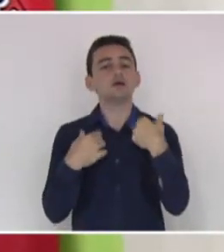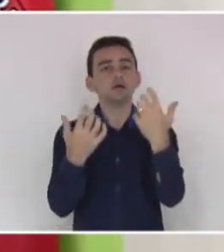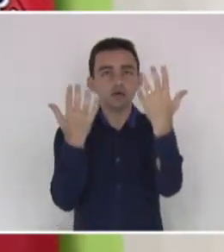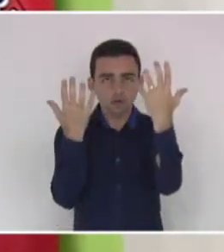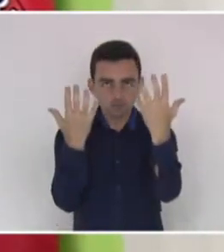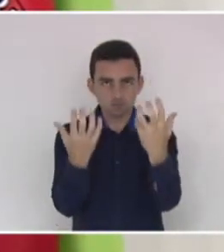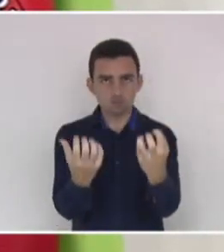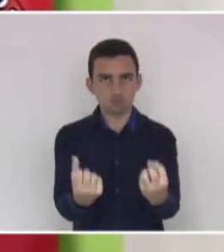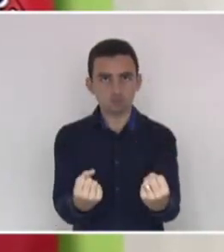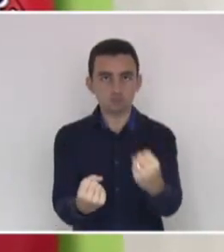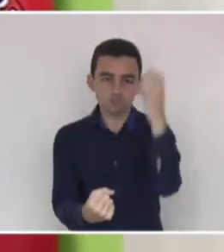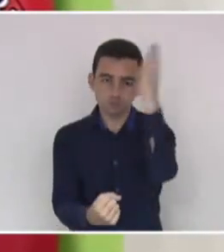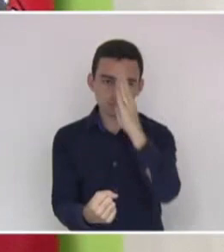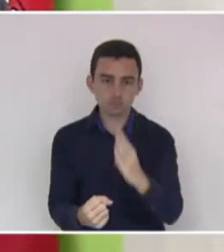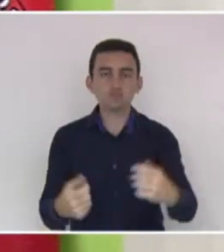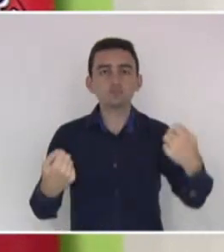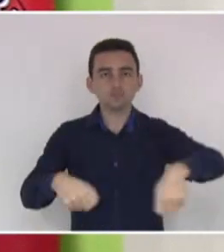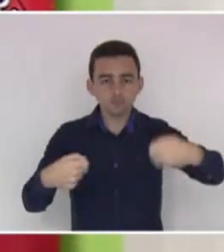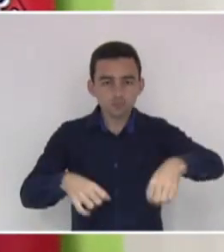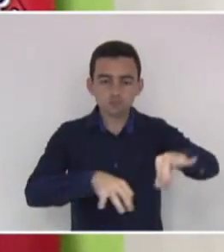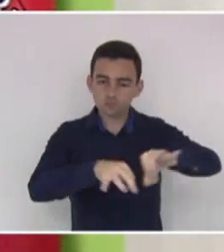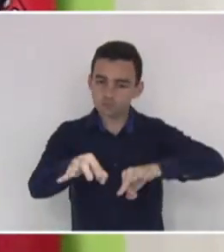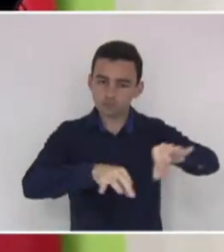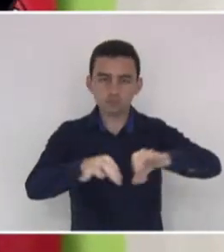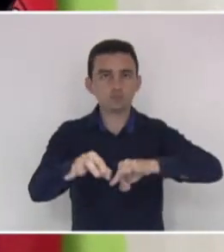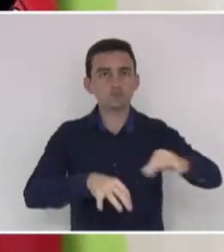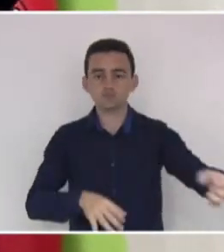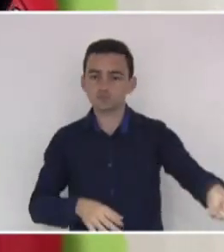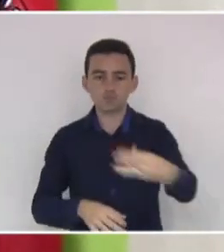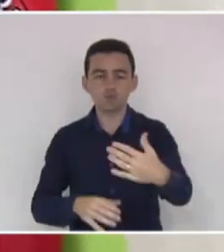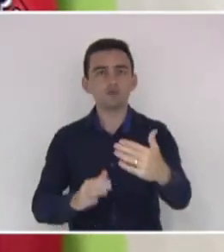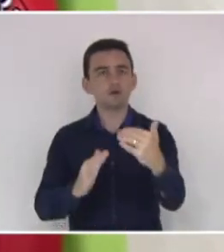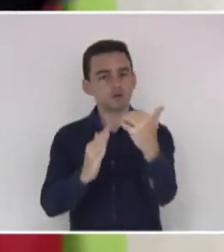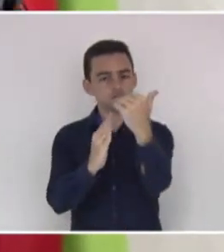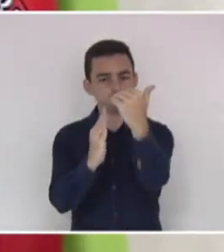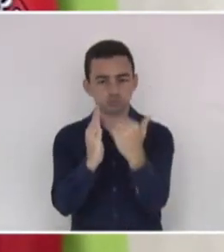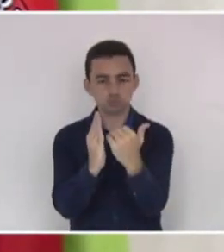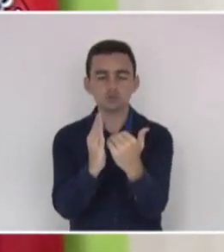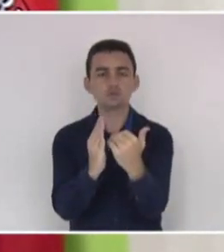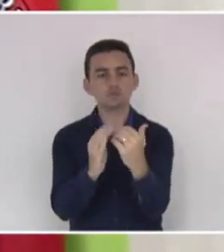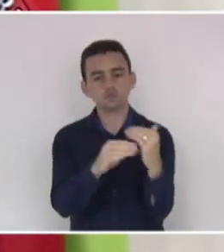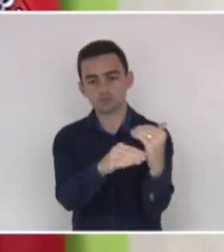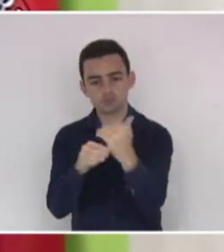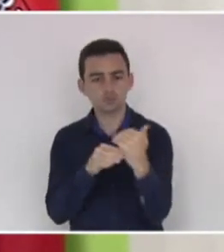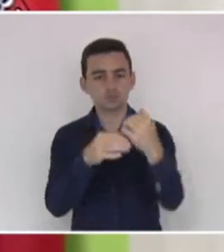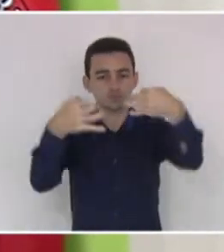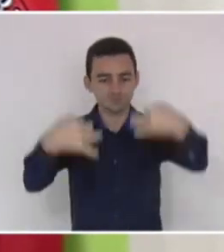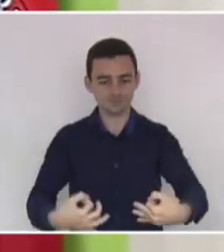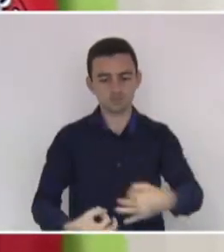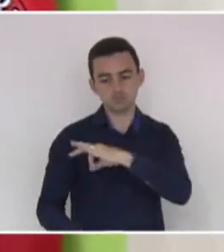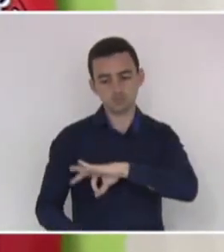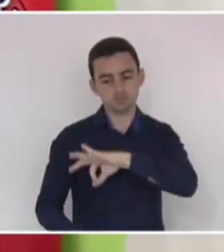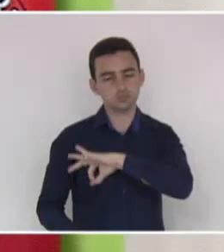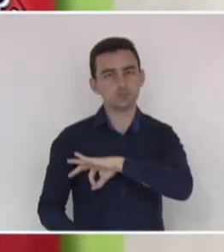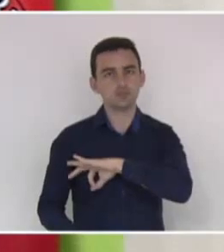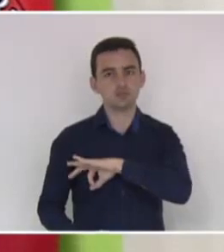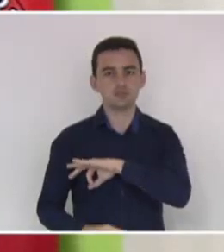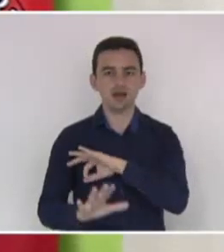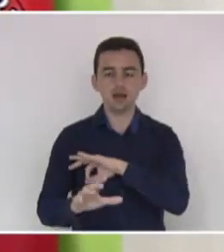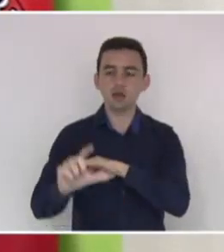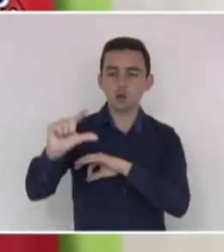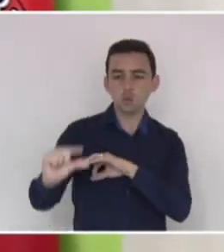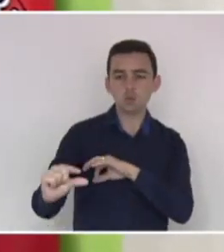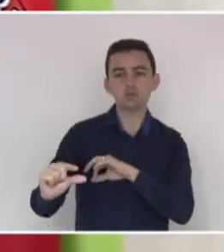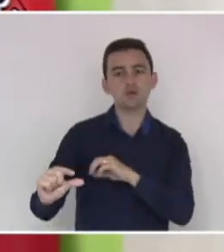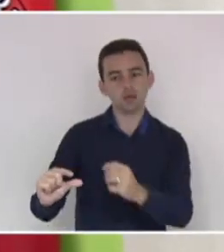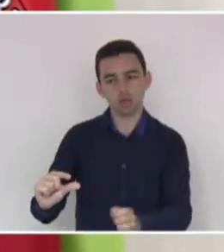Brasil faça uma reforma e dê aposentadoria justa para todos os brasileiros, e não que uma minoria seja